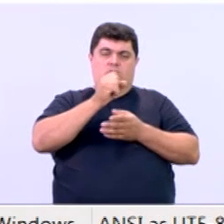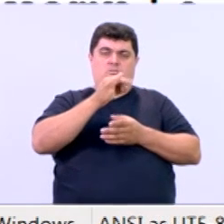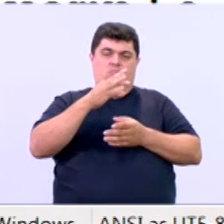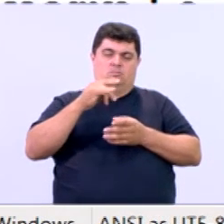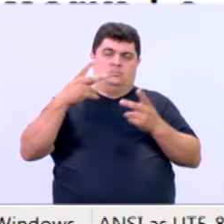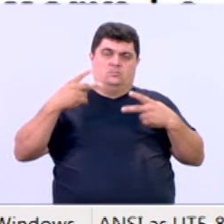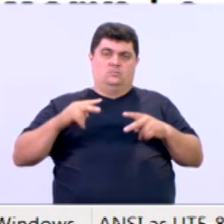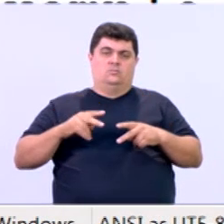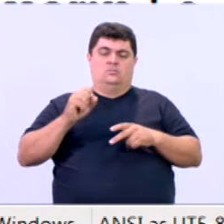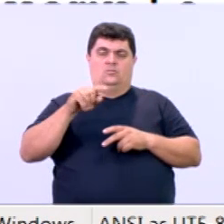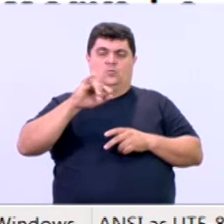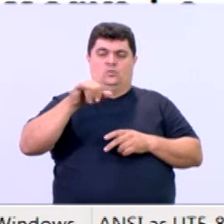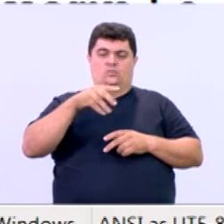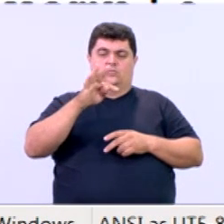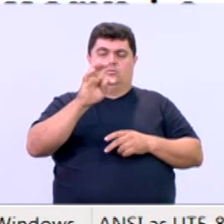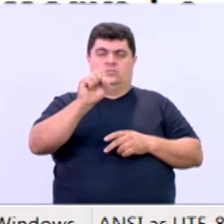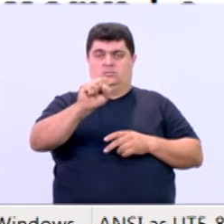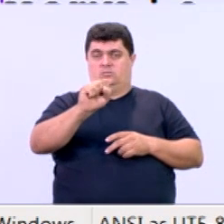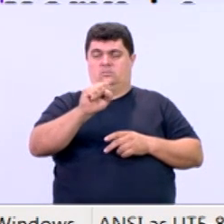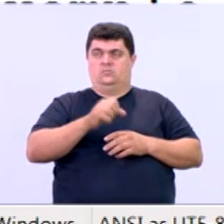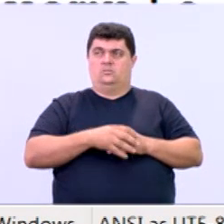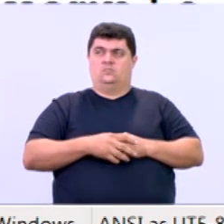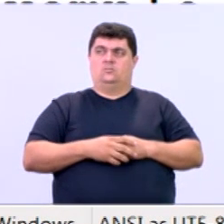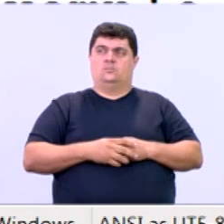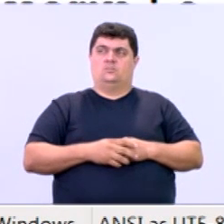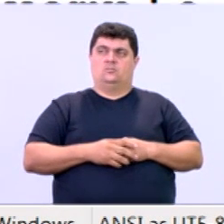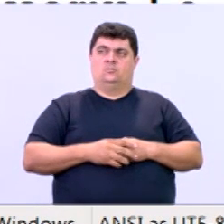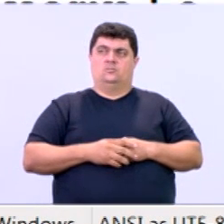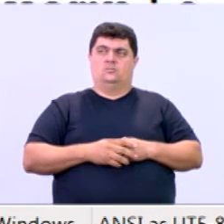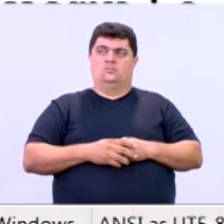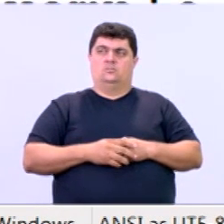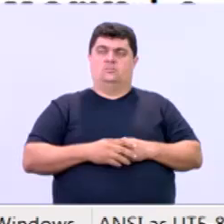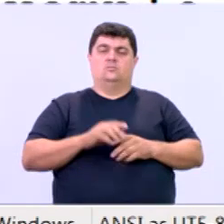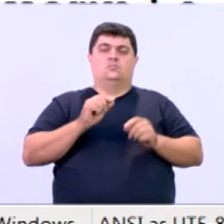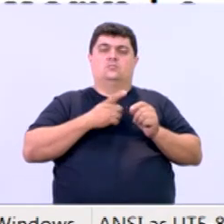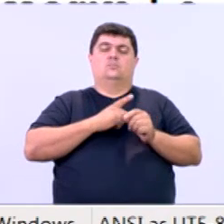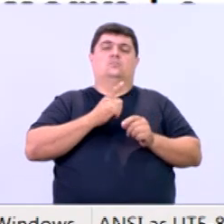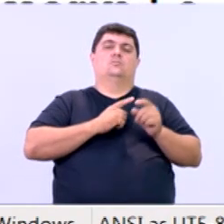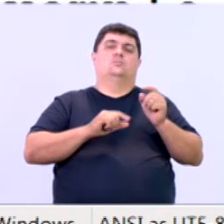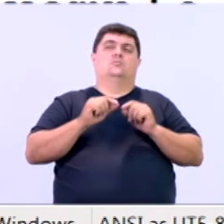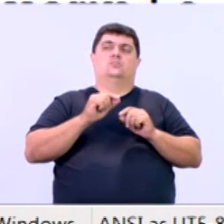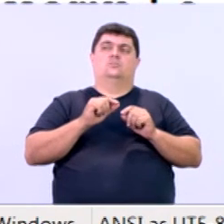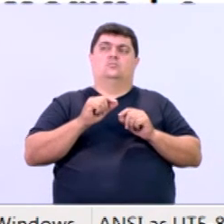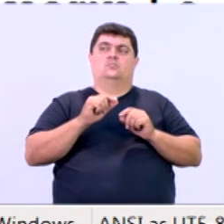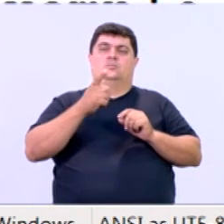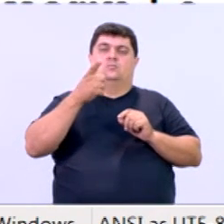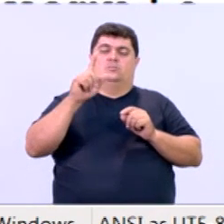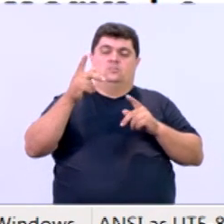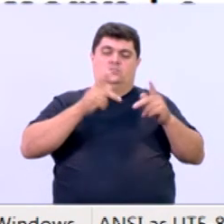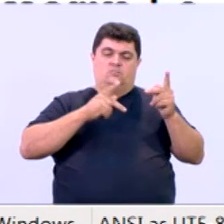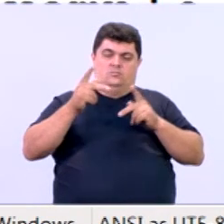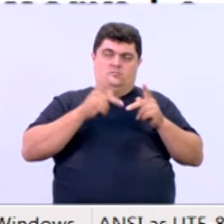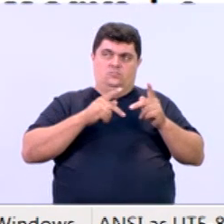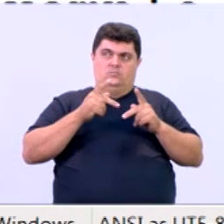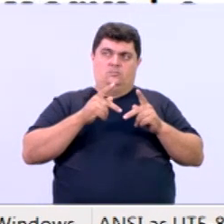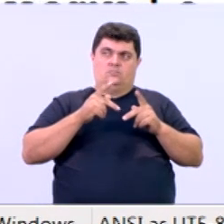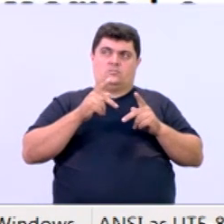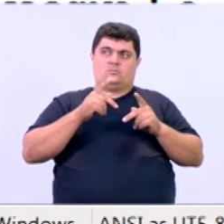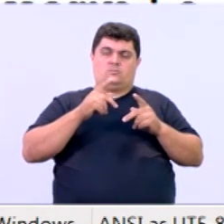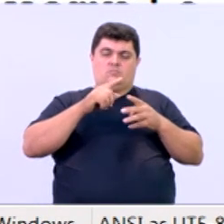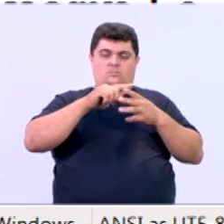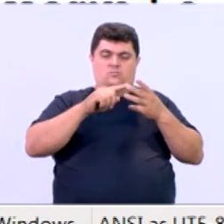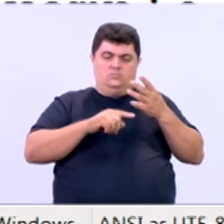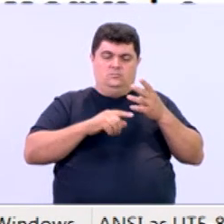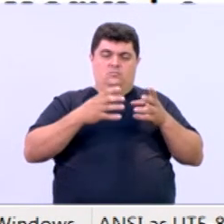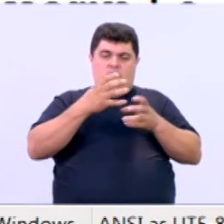script.js, que é o nome do nosso arquivo. Então, o que nós temos aqui? Outro projeto com uso de 3